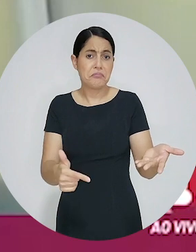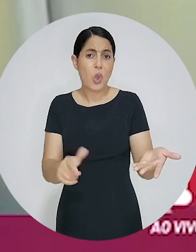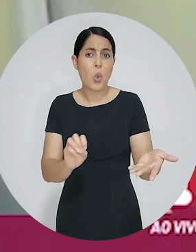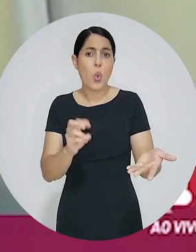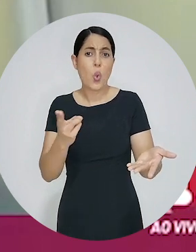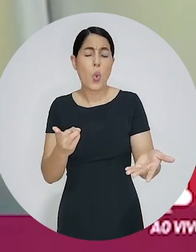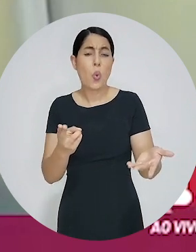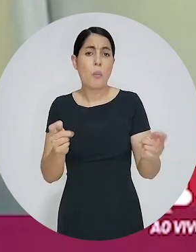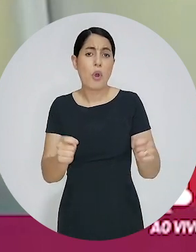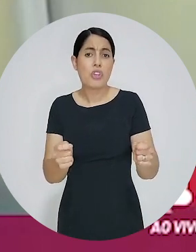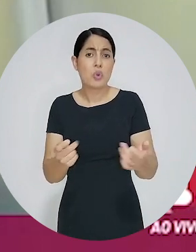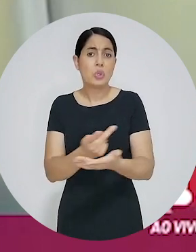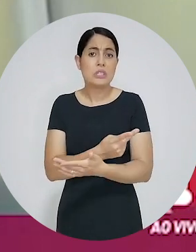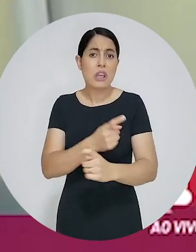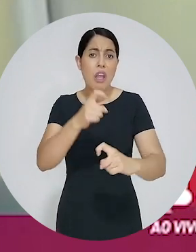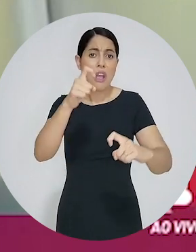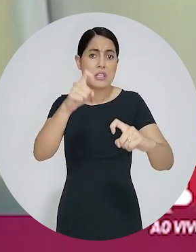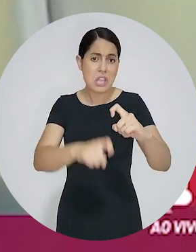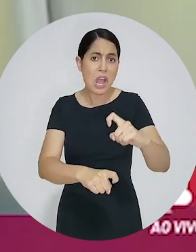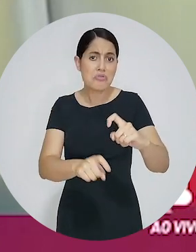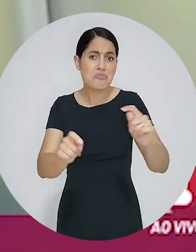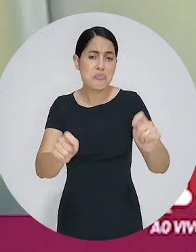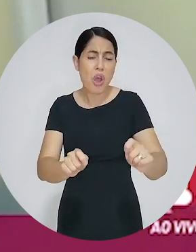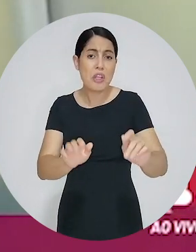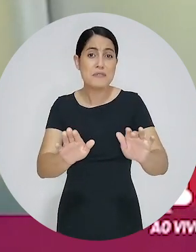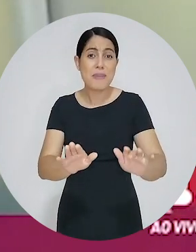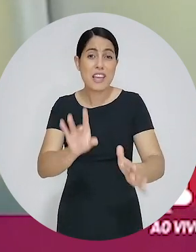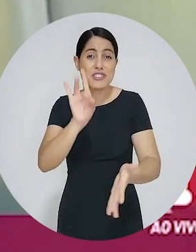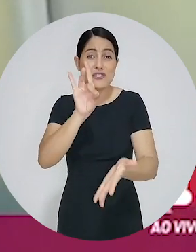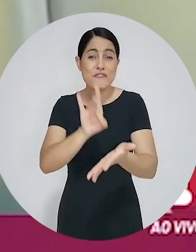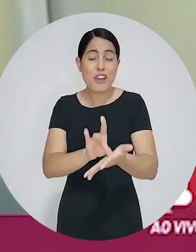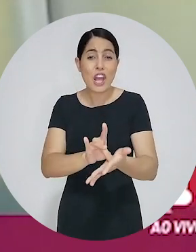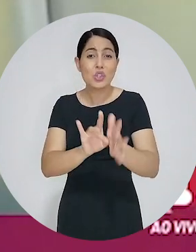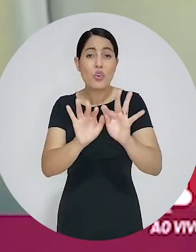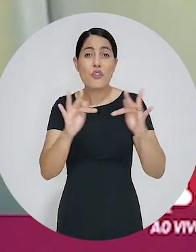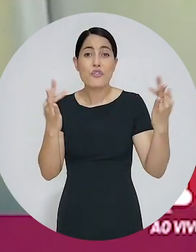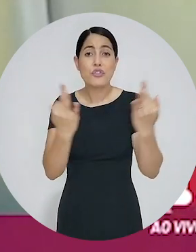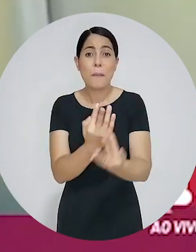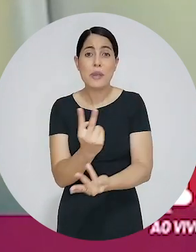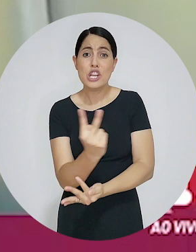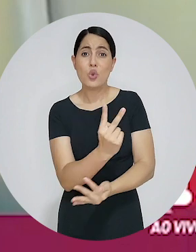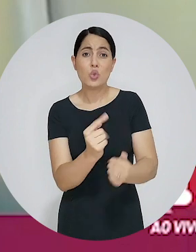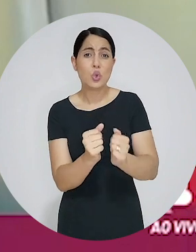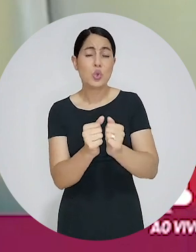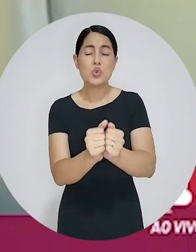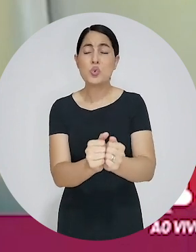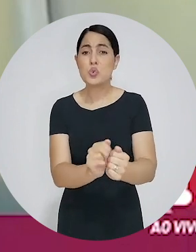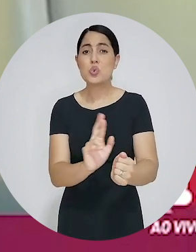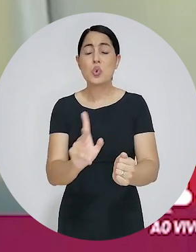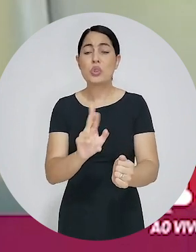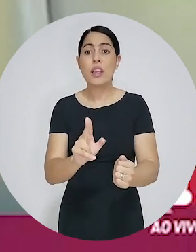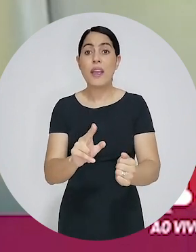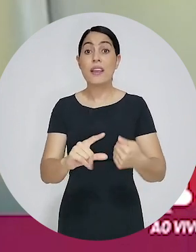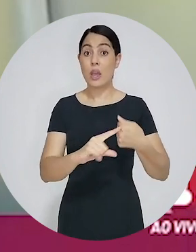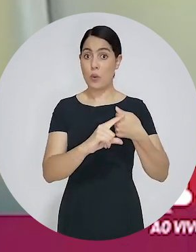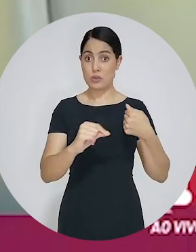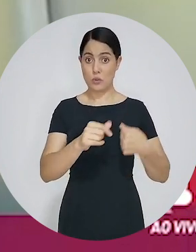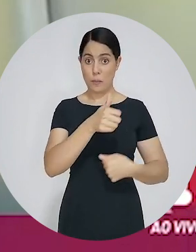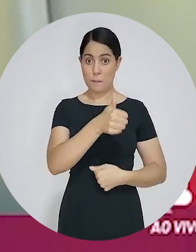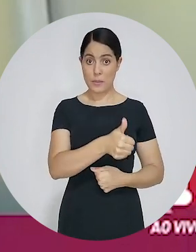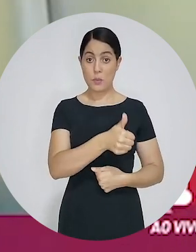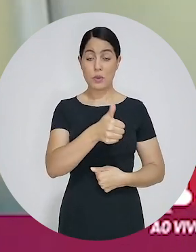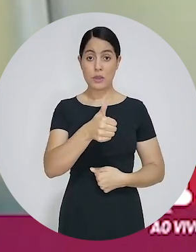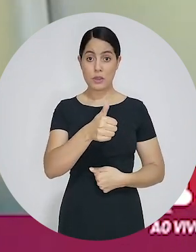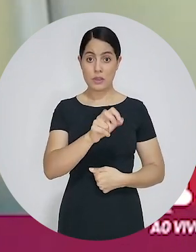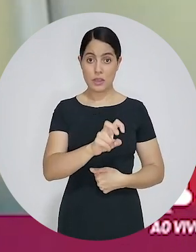vezes até pode ter até ou não um contato sexual, mas não existe mais aquela ideia do projeto de família a dois, né? Aquilo que o